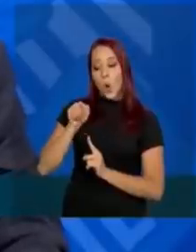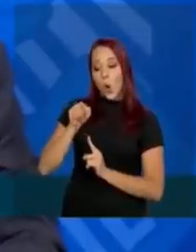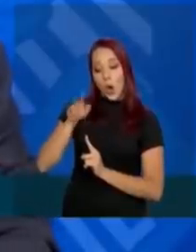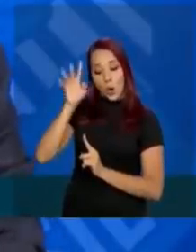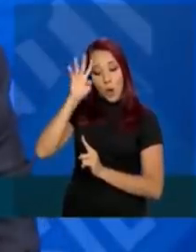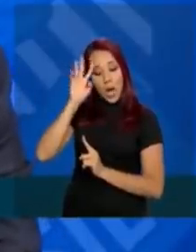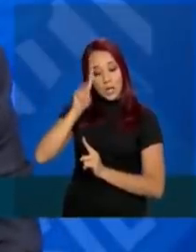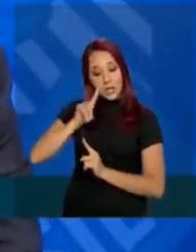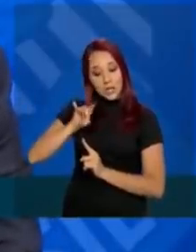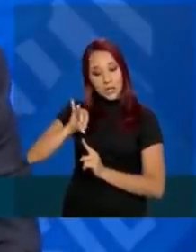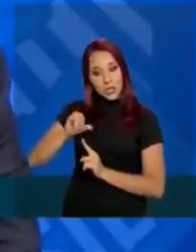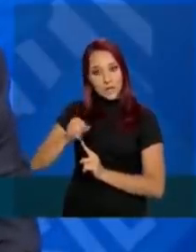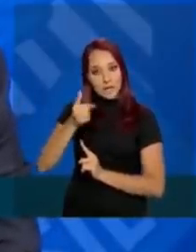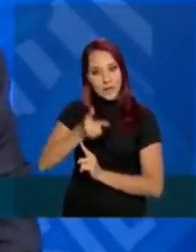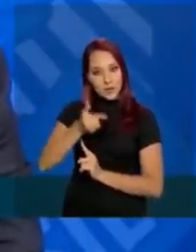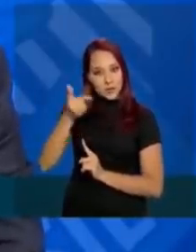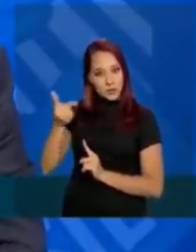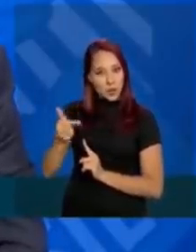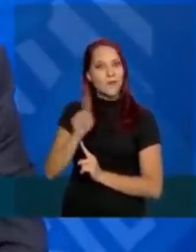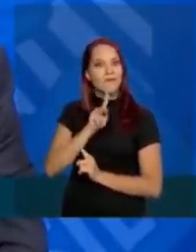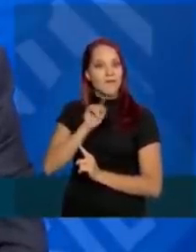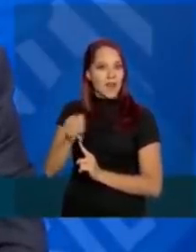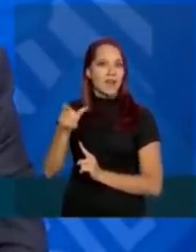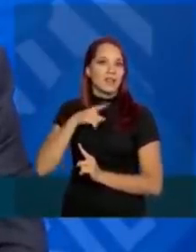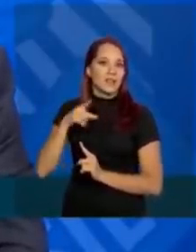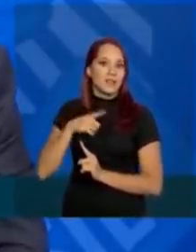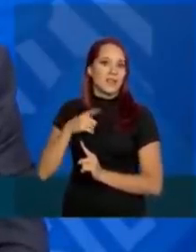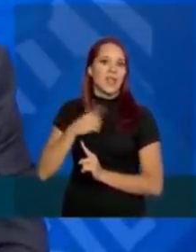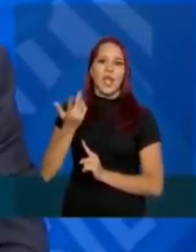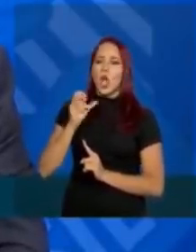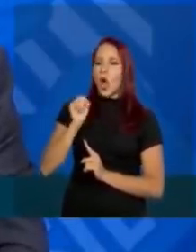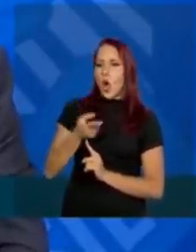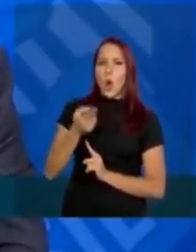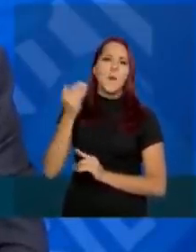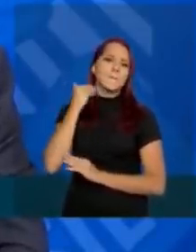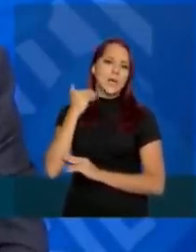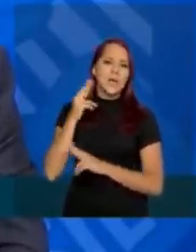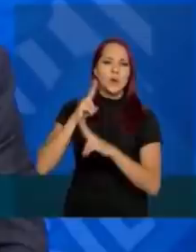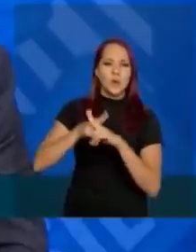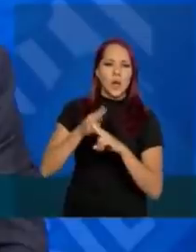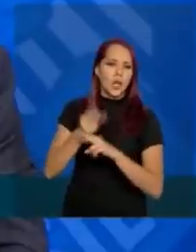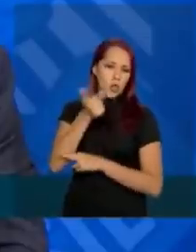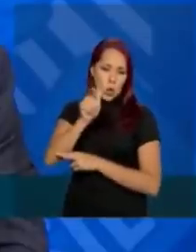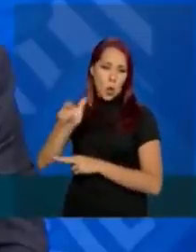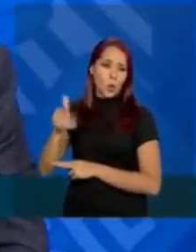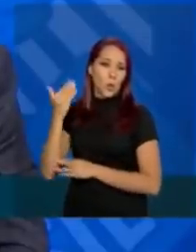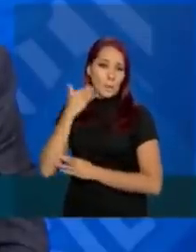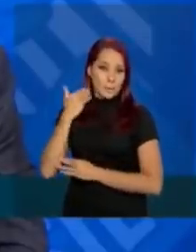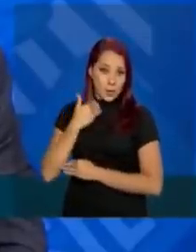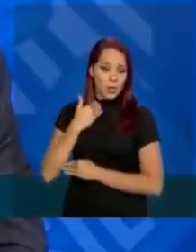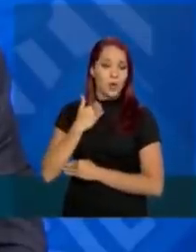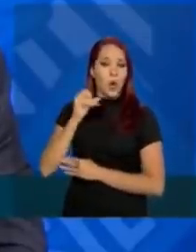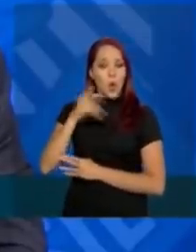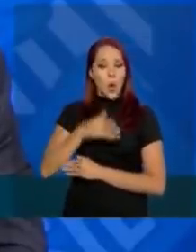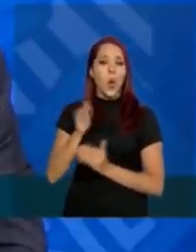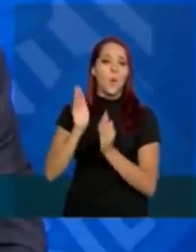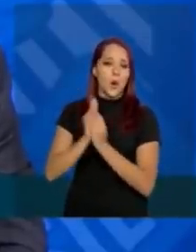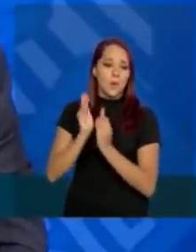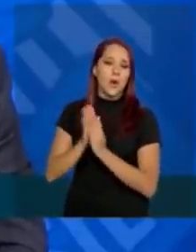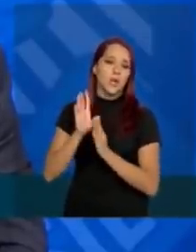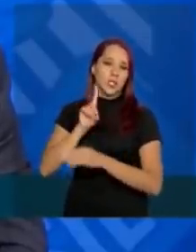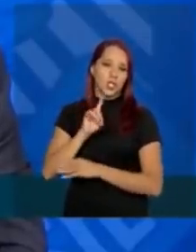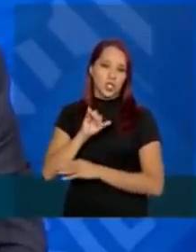dia 22, estarão recebendo, seja em contas da Caixa, de outros bancos ou na poupança